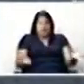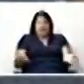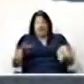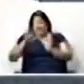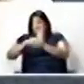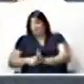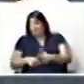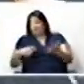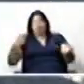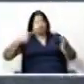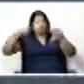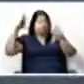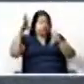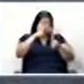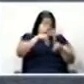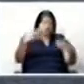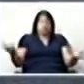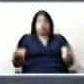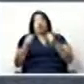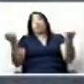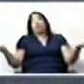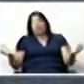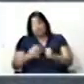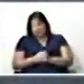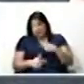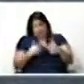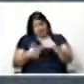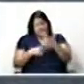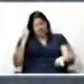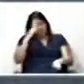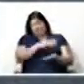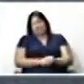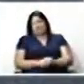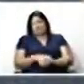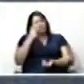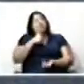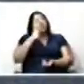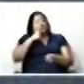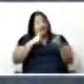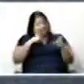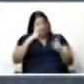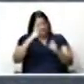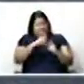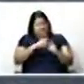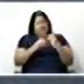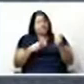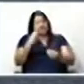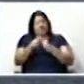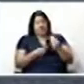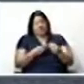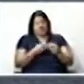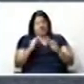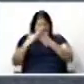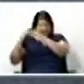E até ele sendo ameaçado. É evidente que essa moça aí, ela dificilmente ela vai ficar numa área